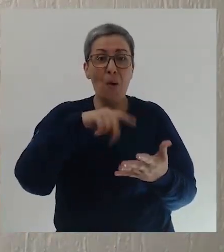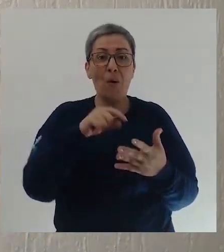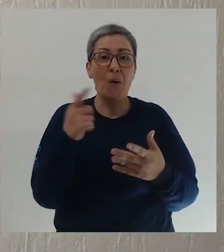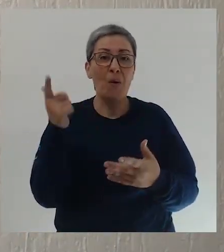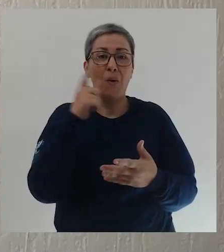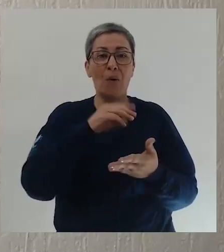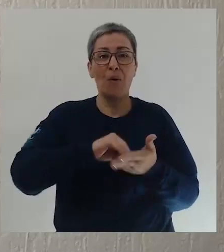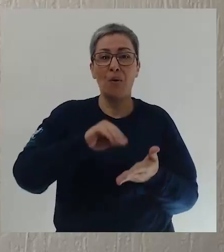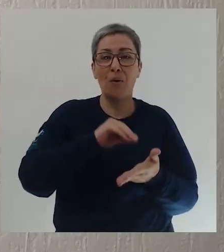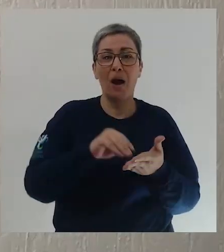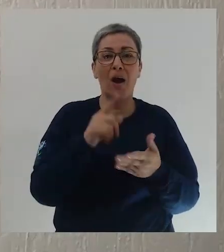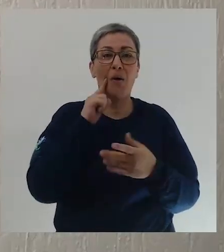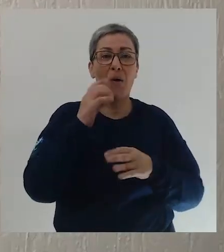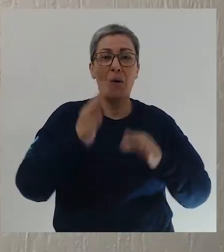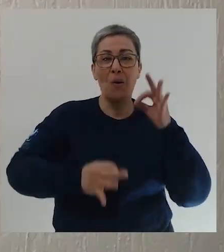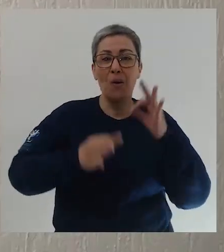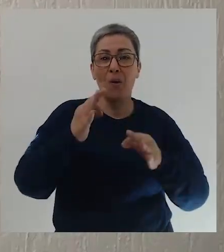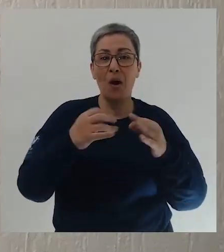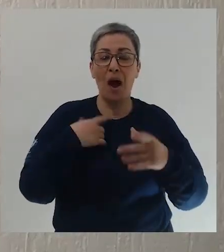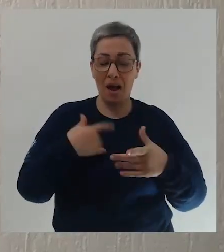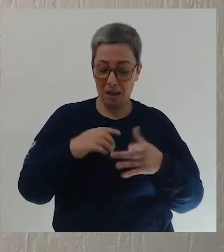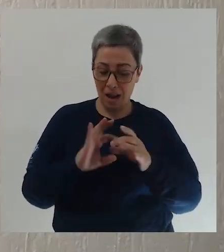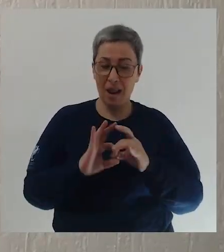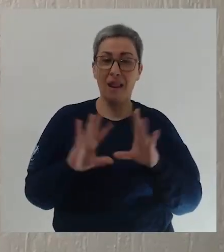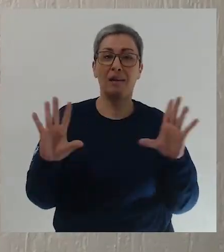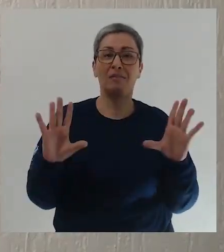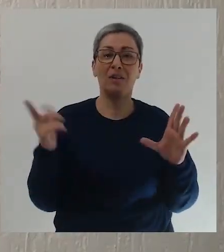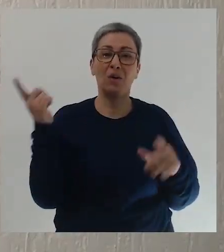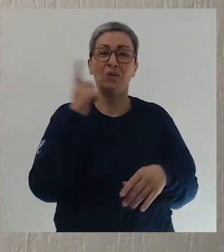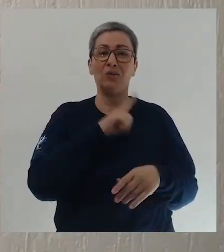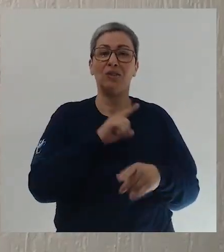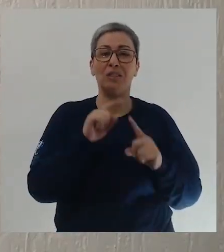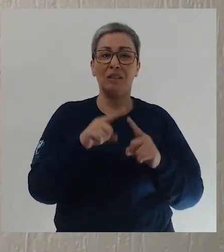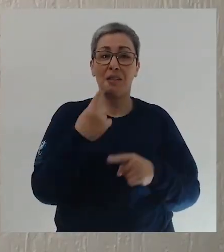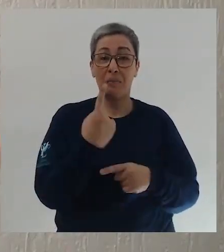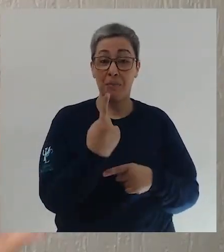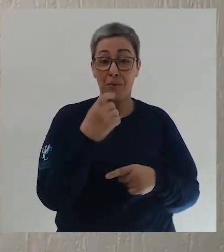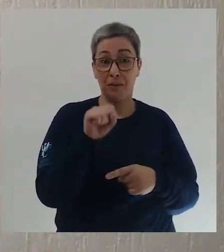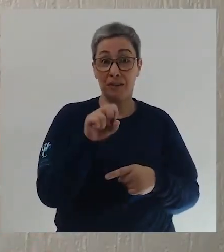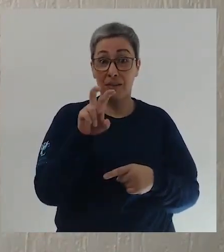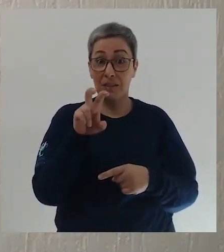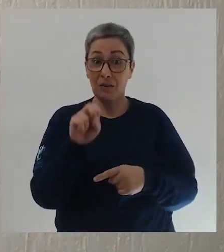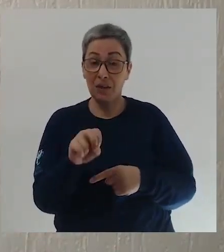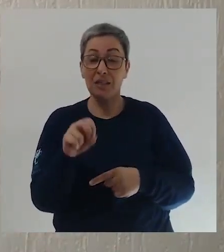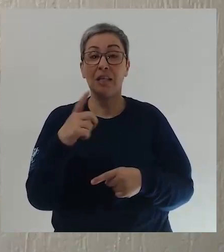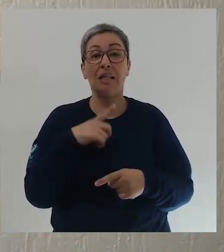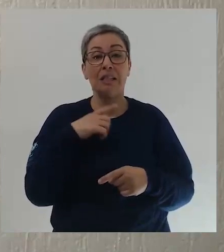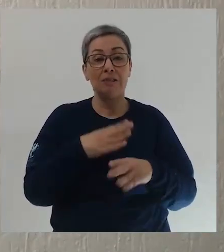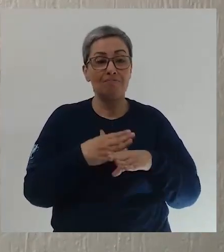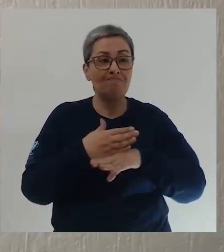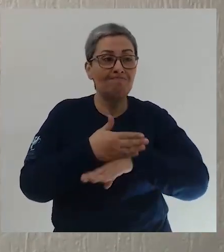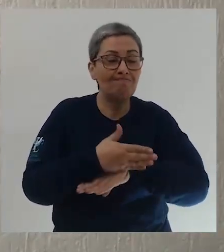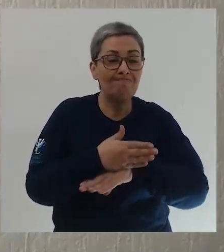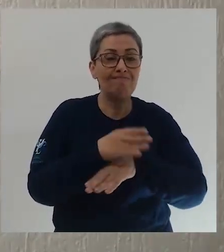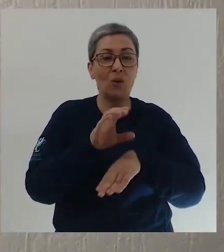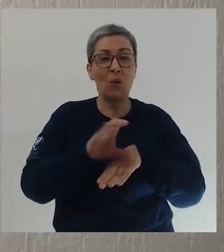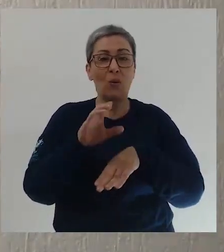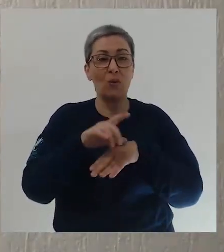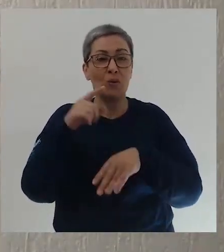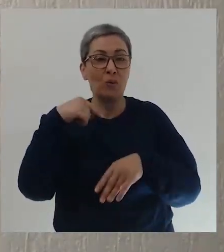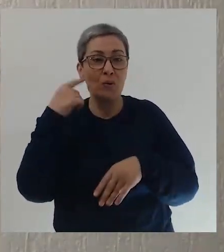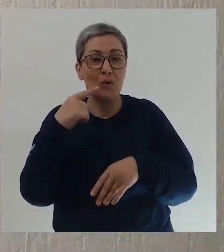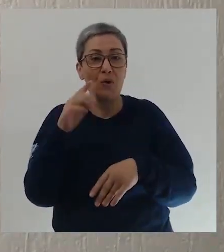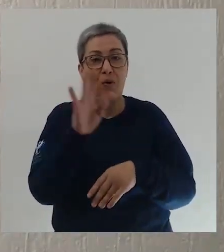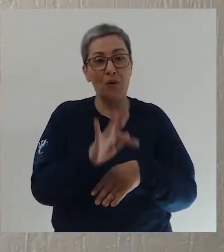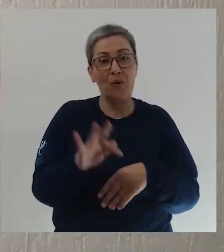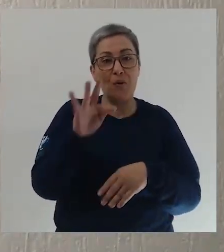a ler e escrever, conseguiu conquistar judicialmente a própria liberdade. Em 1850, ele tentou ingressar no curso de